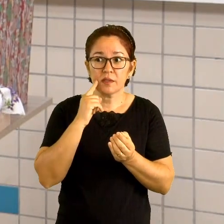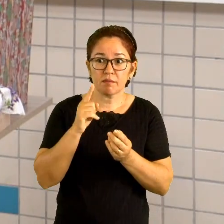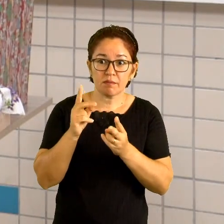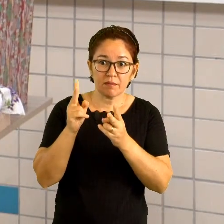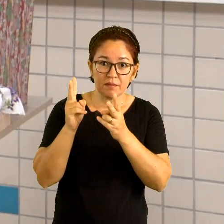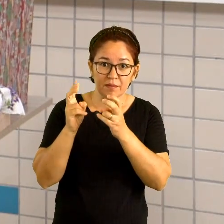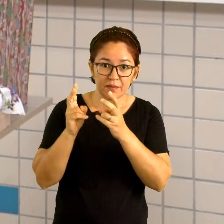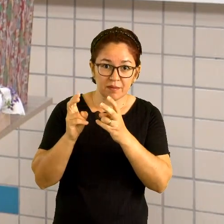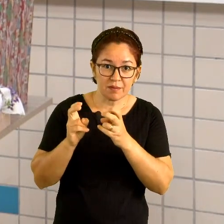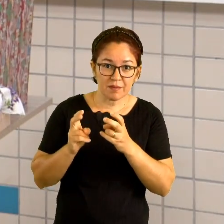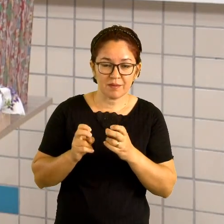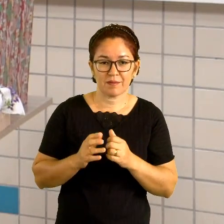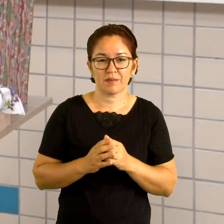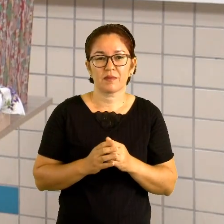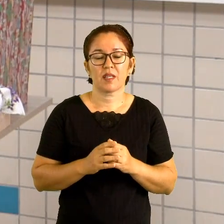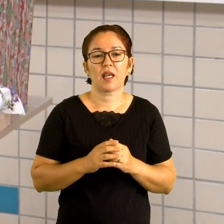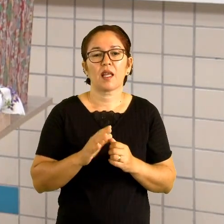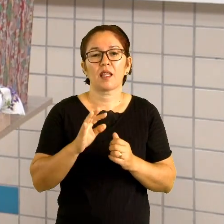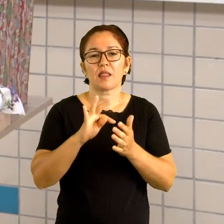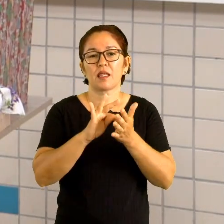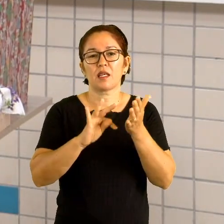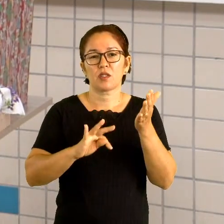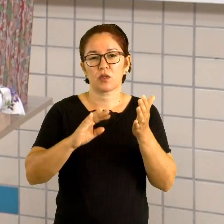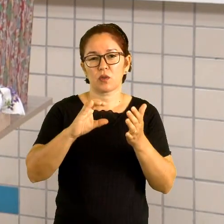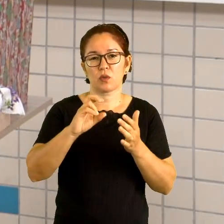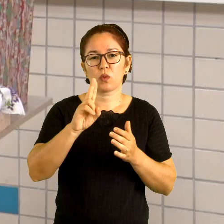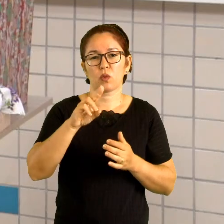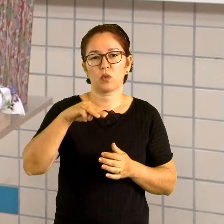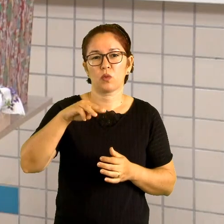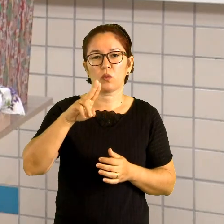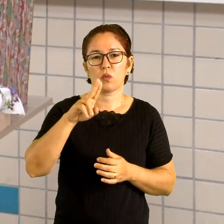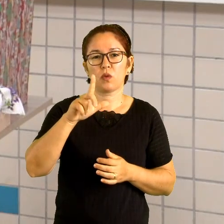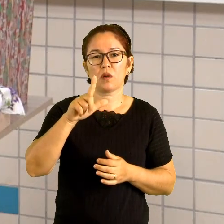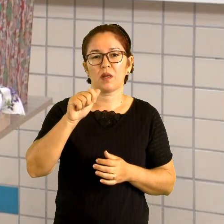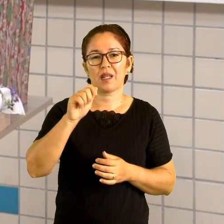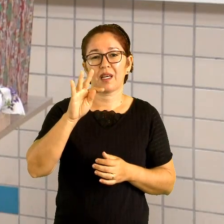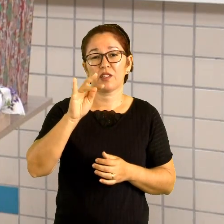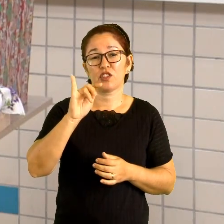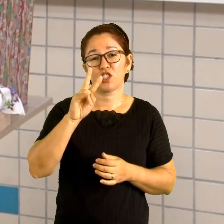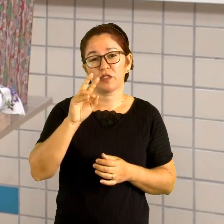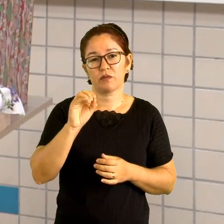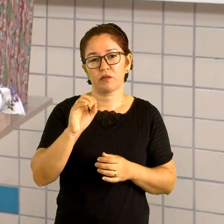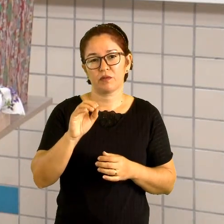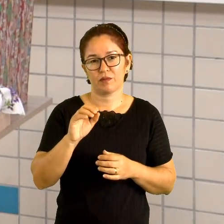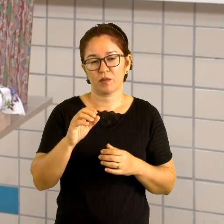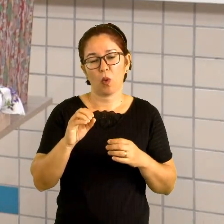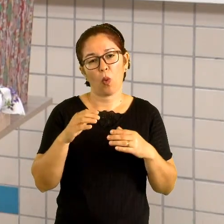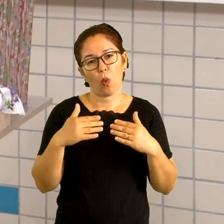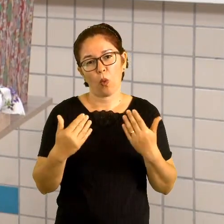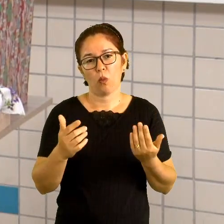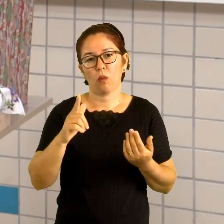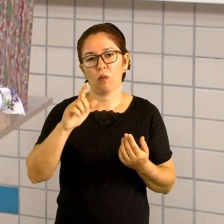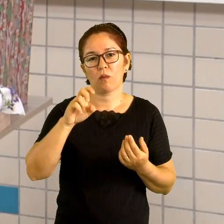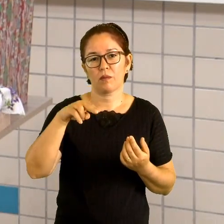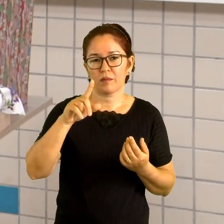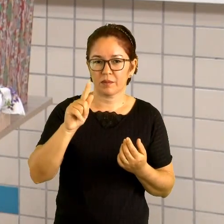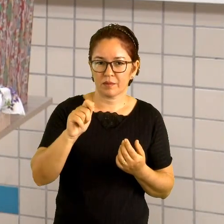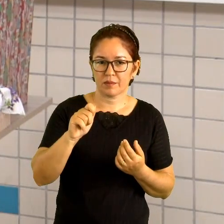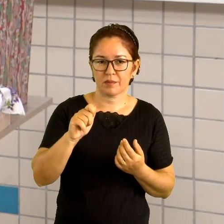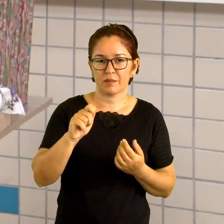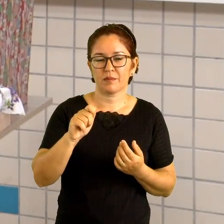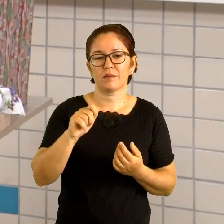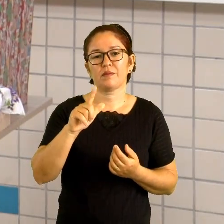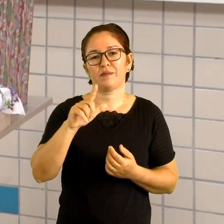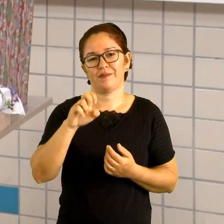que lenga-lenga, é que diverte as crianças, traz um olhar diferente e uma brincadeira gostosa de se